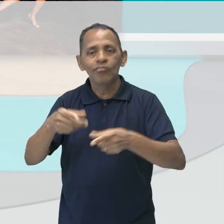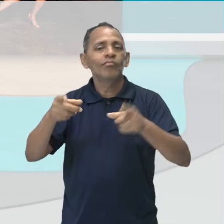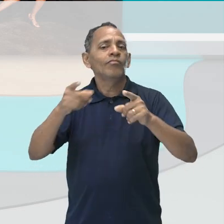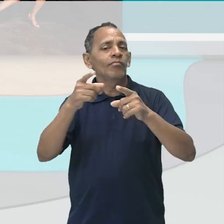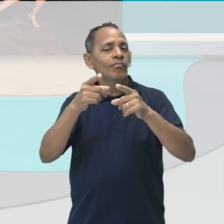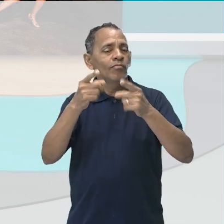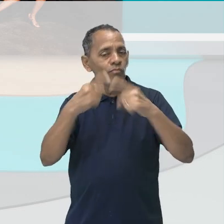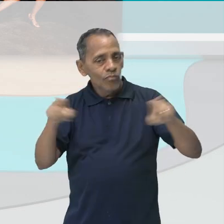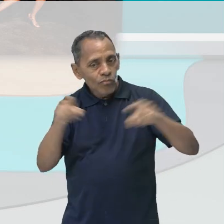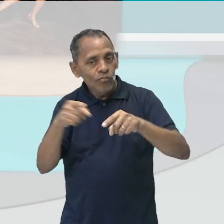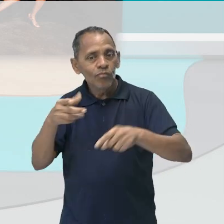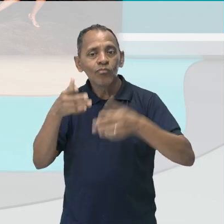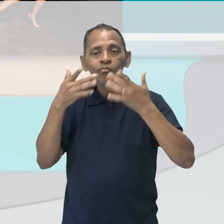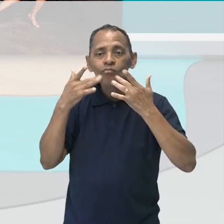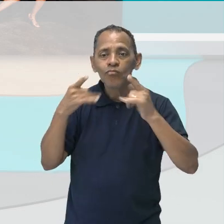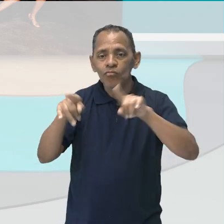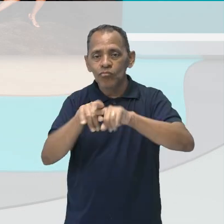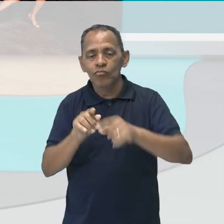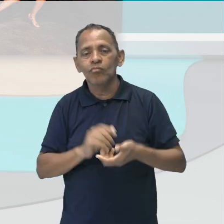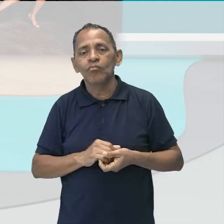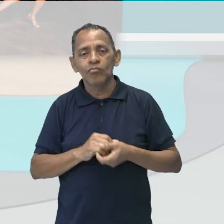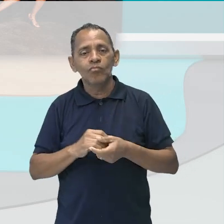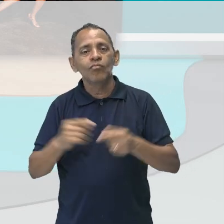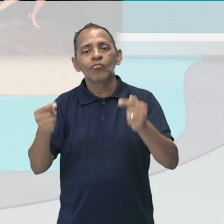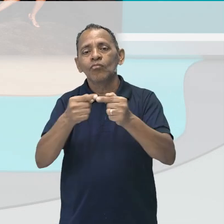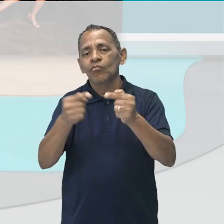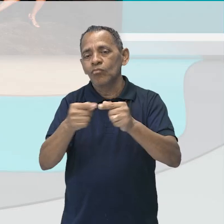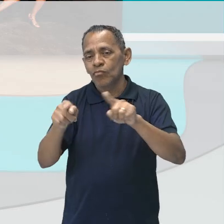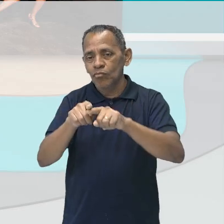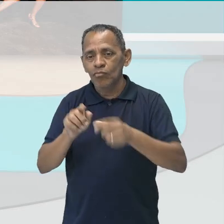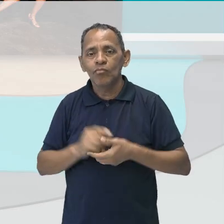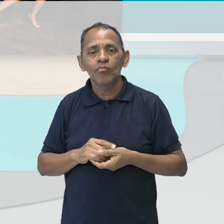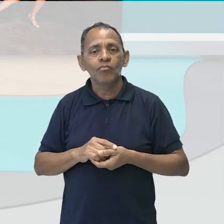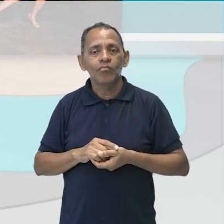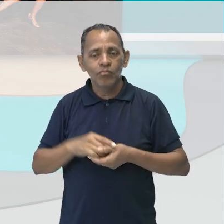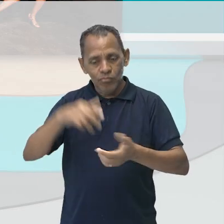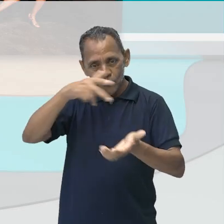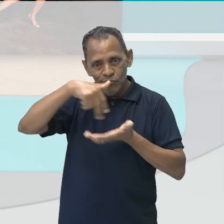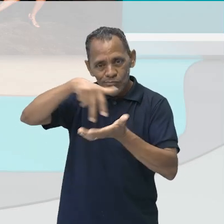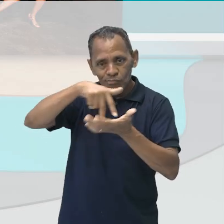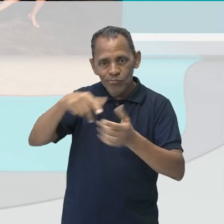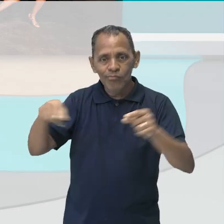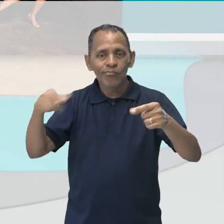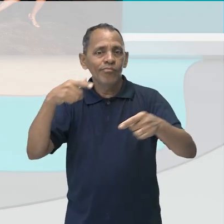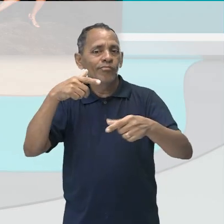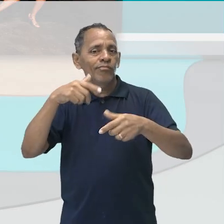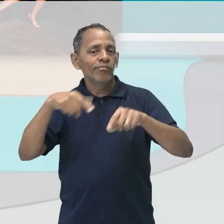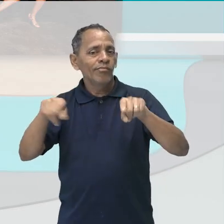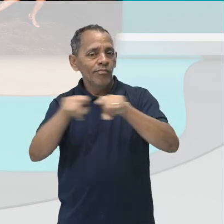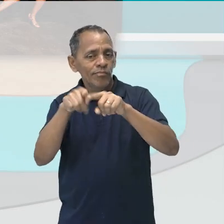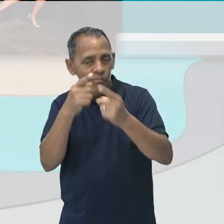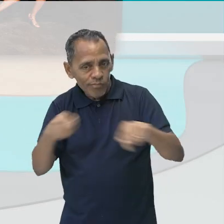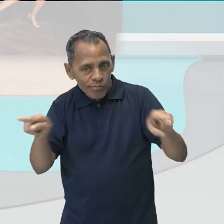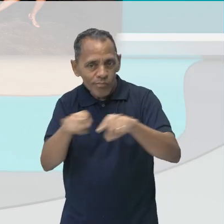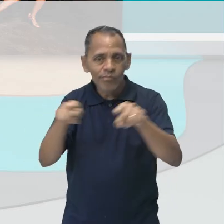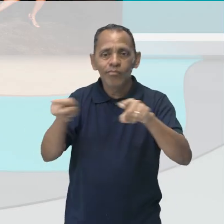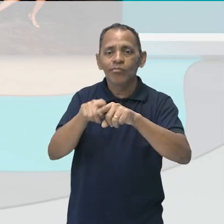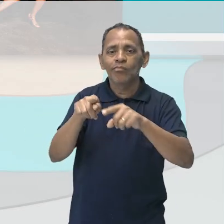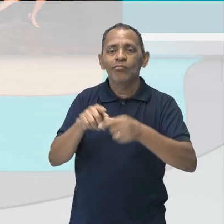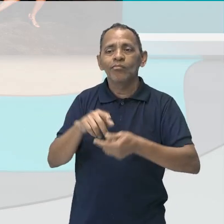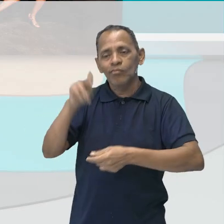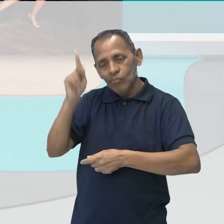teatro musical, que combina diálogo, música e dança para contar histórias de forma dinâmica